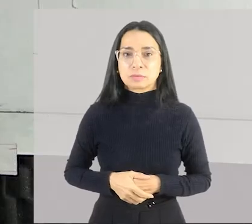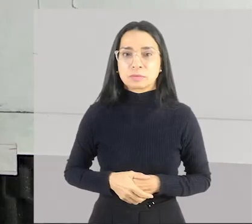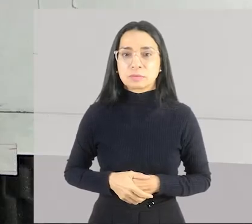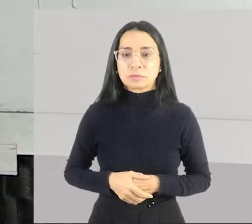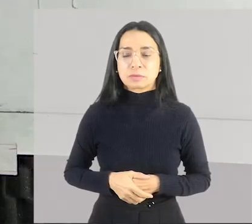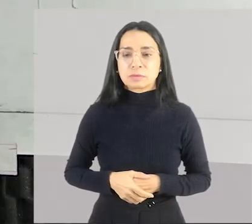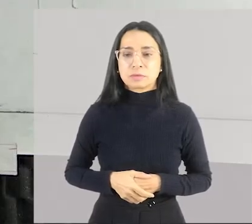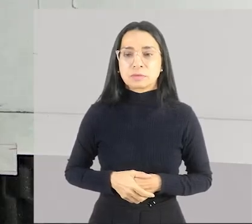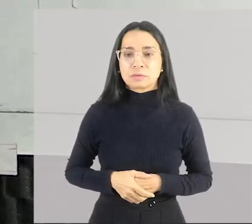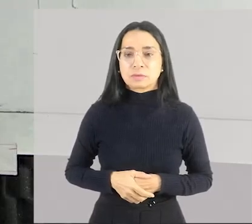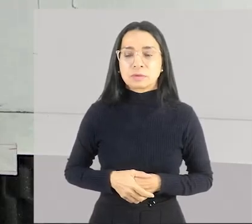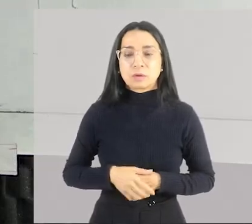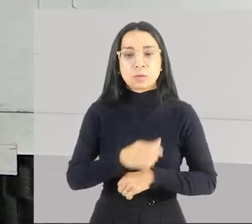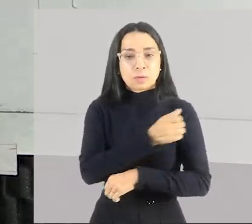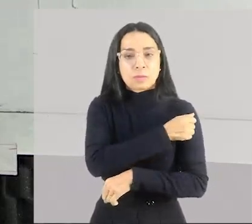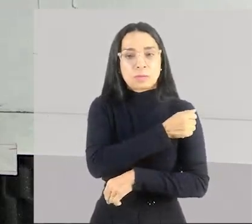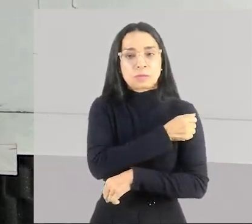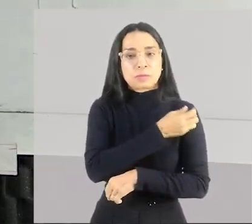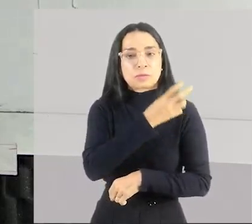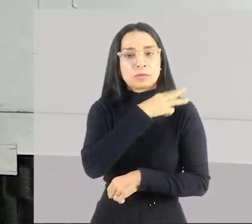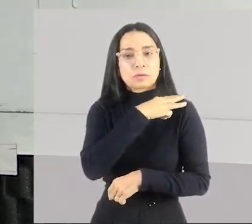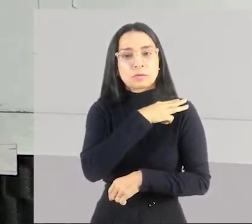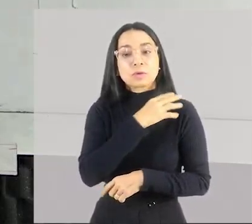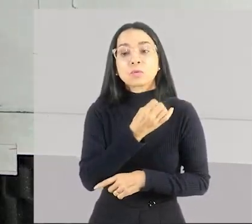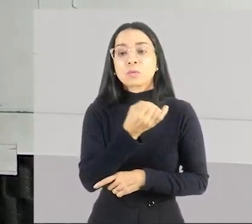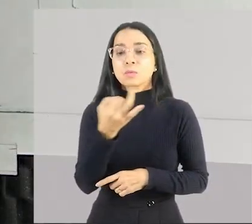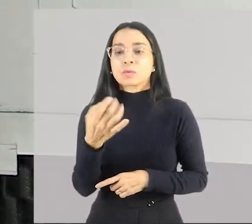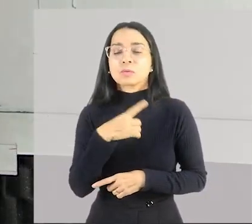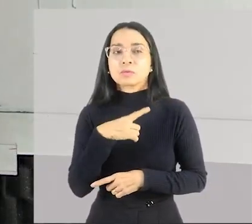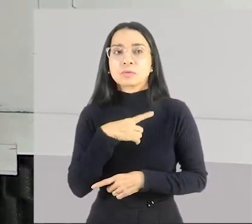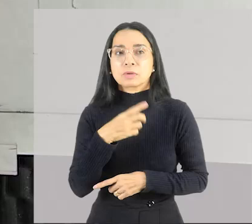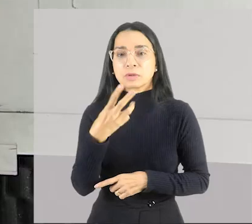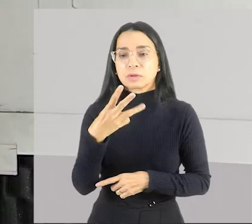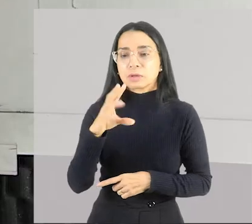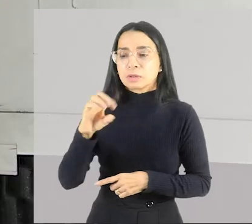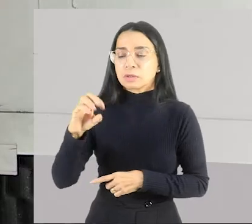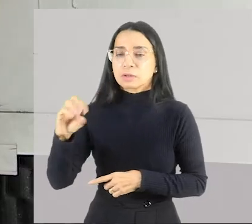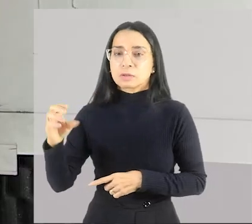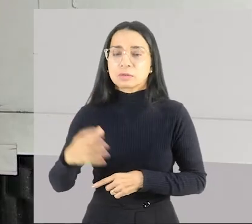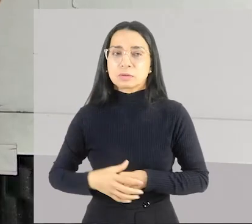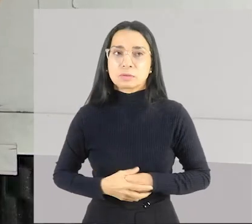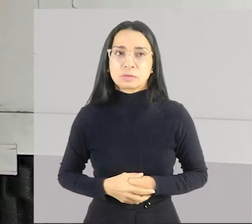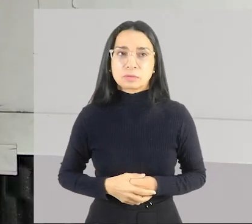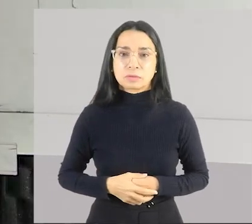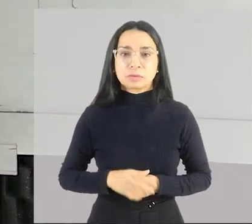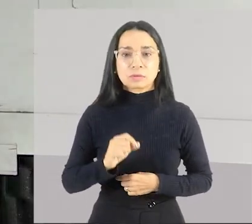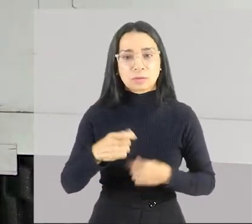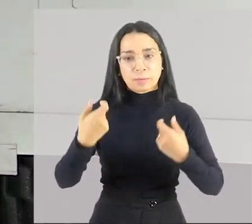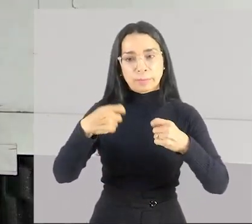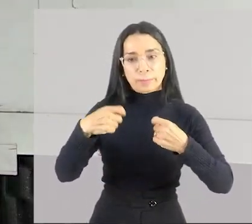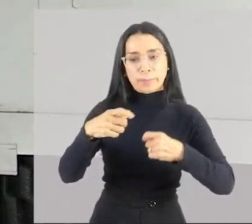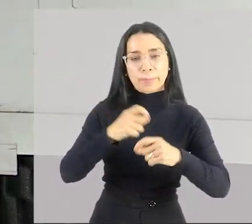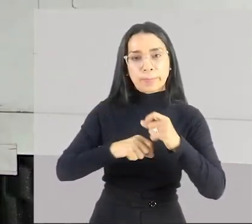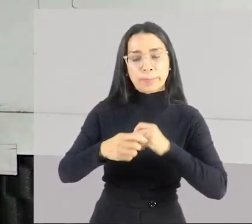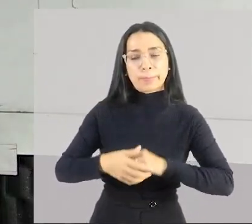que seja sorteado do aluno do terceiro ano quantos tem 300 pronto gente é o que eu preciso para